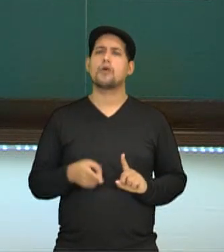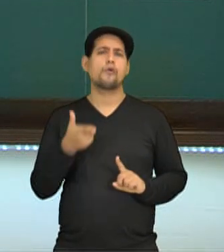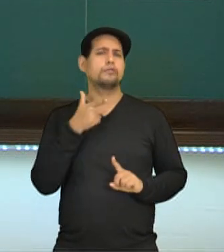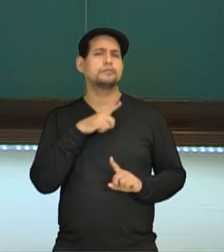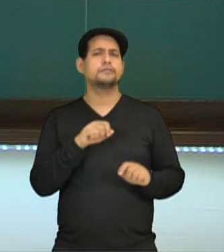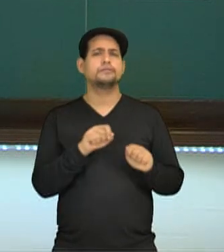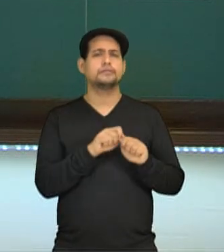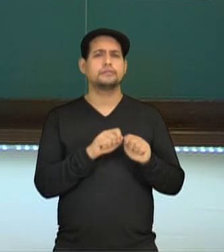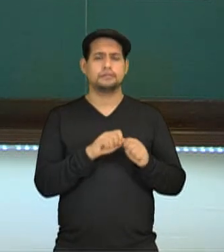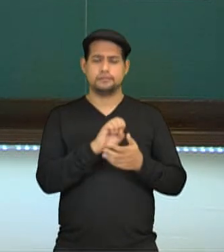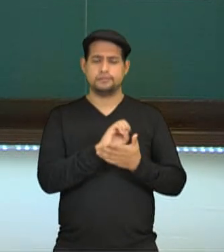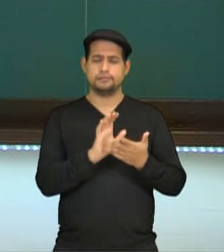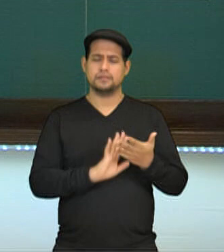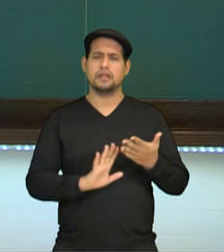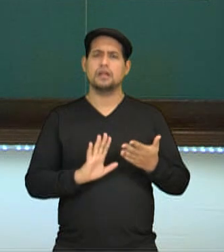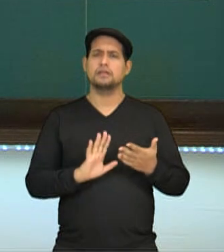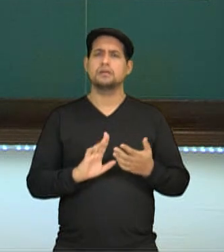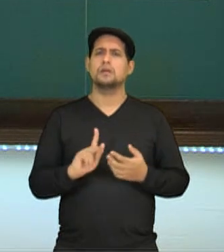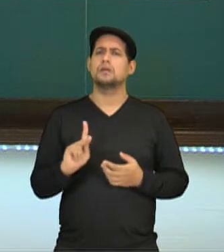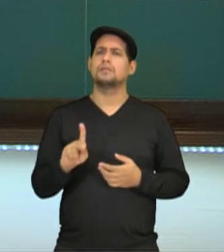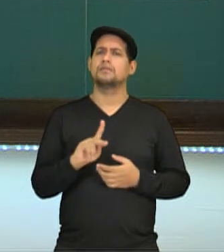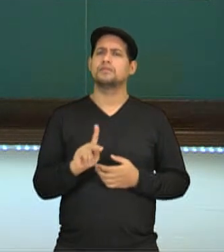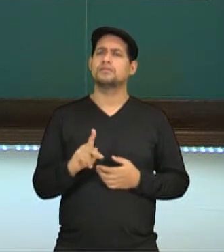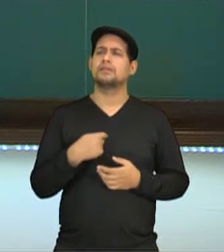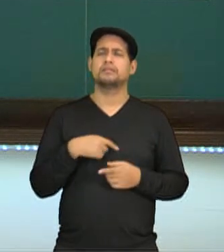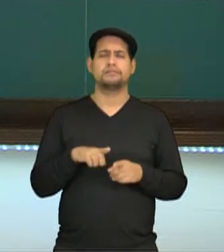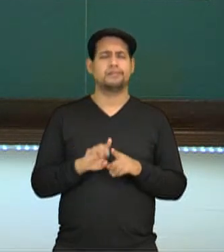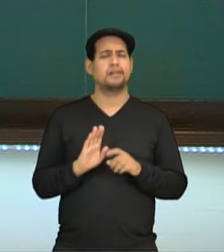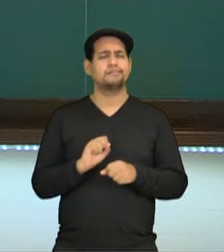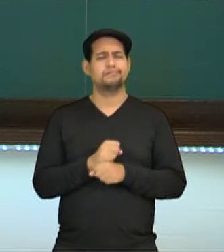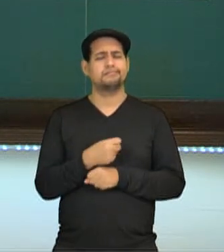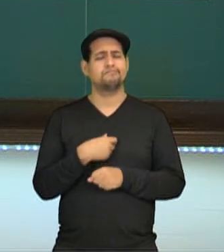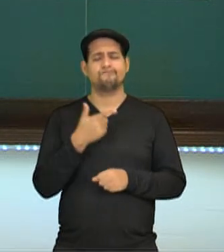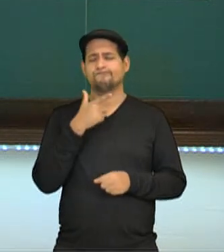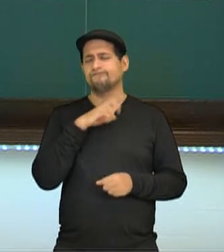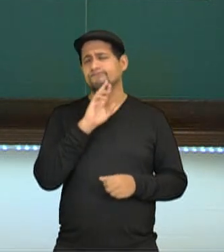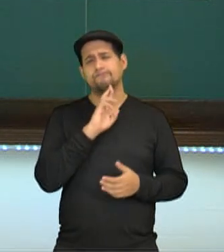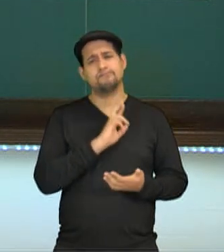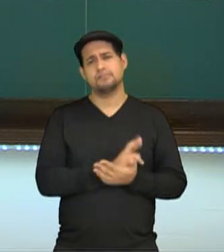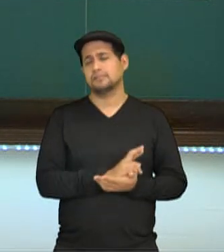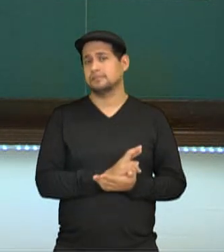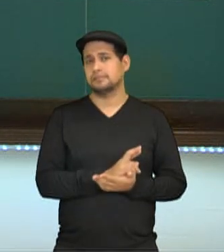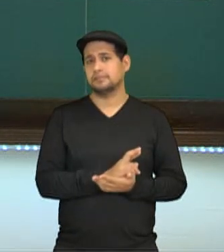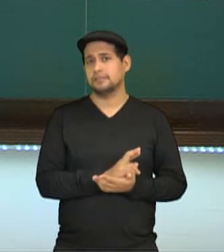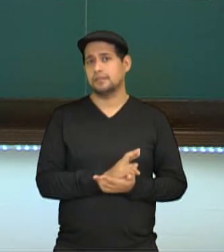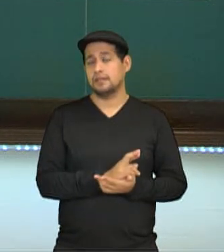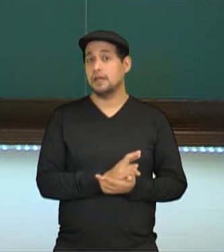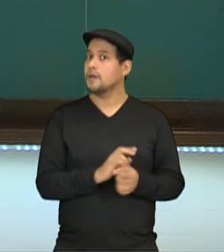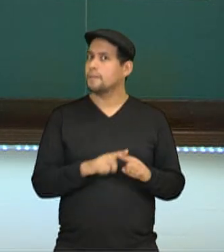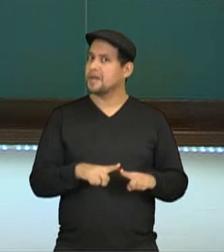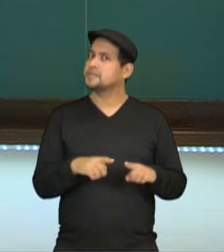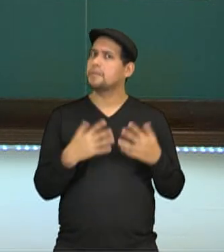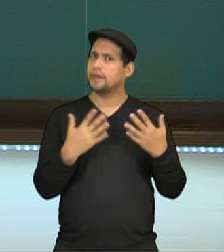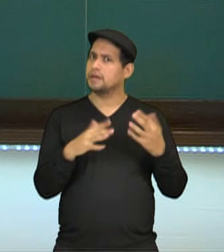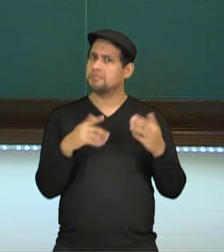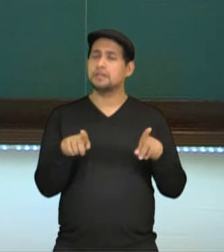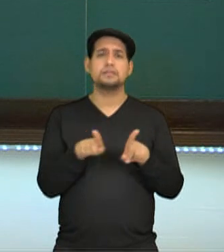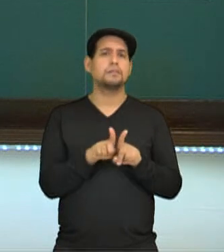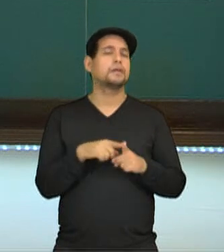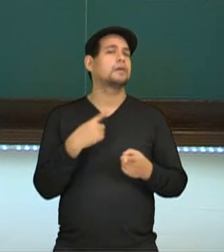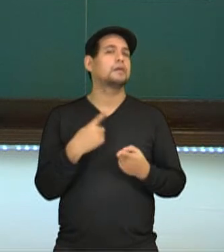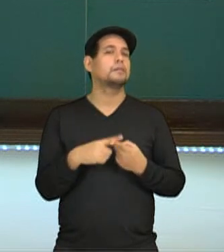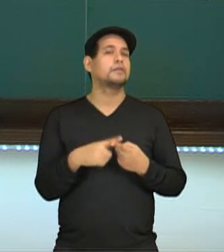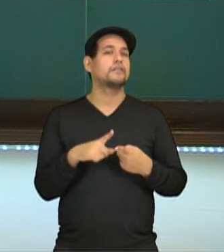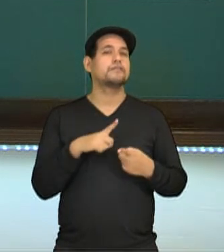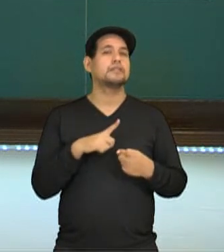conseguido fazer essa lição. Professor, eu até me esforcei, mas não consegui. Assim mesmo você está de parabéns, porque